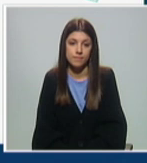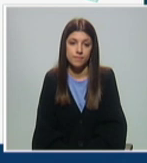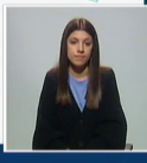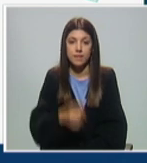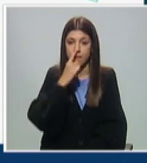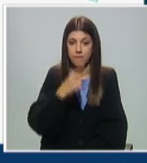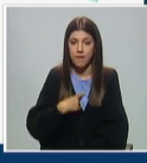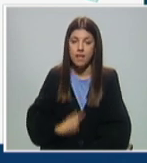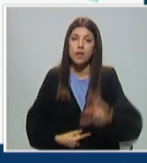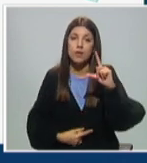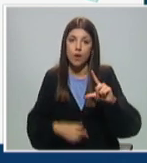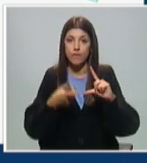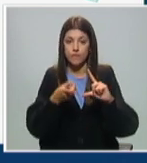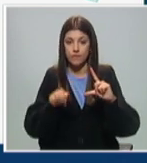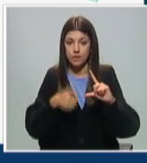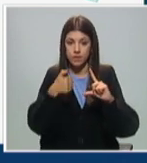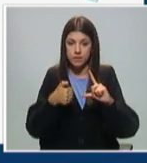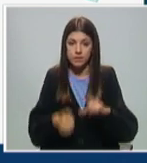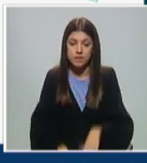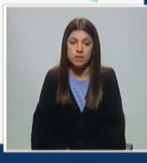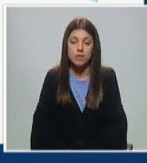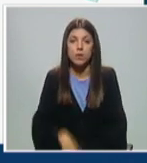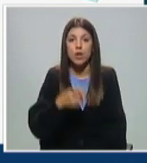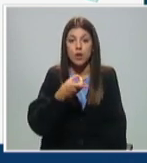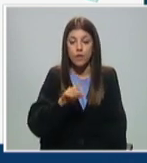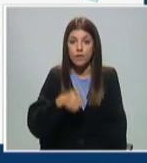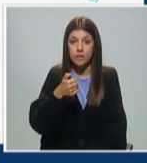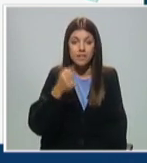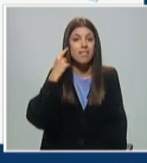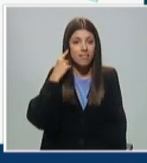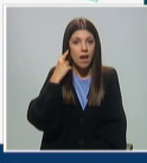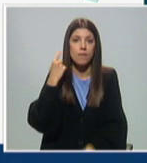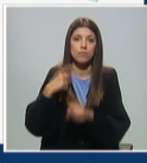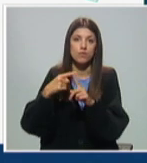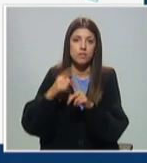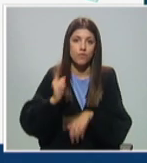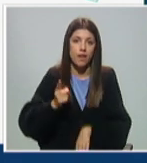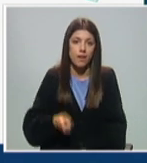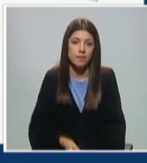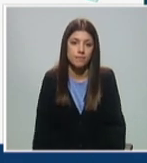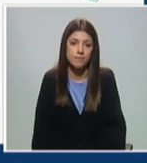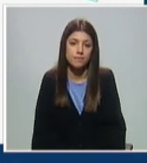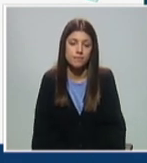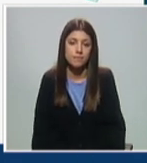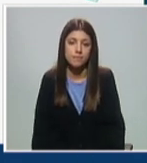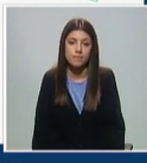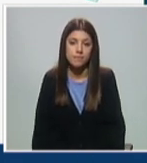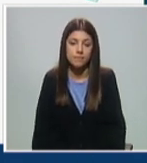A partir de 9,5 tem positivo. Então, selecionamos o intervalo